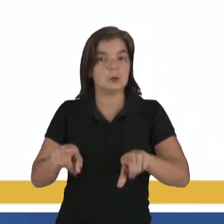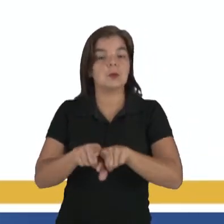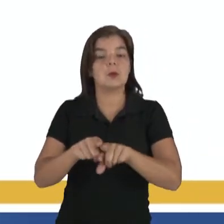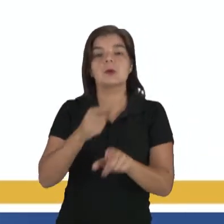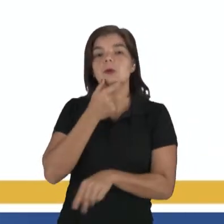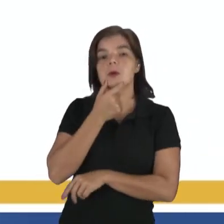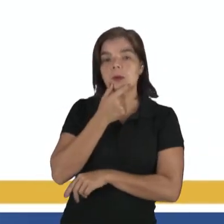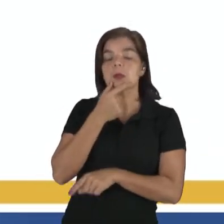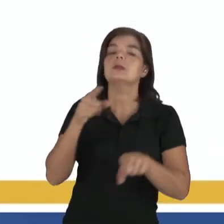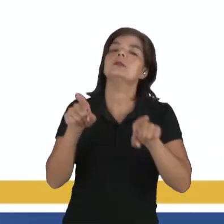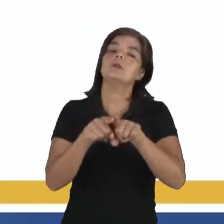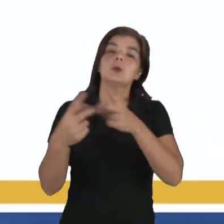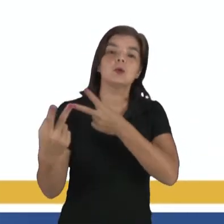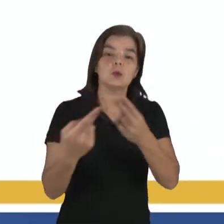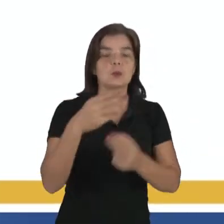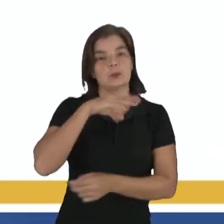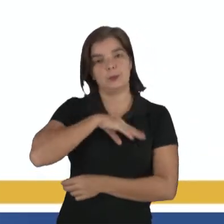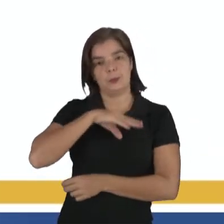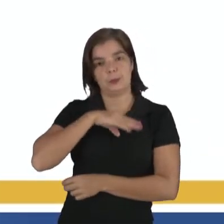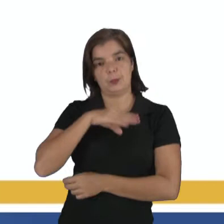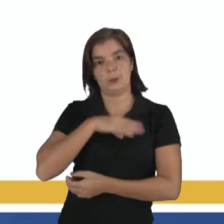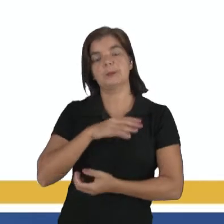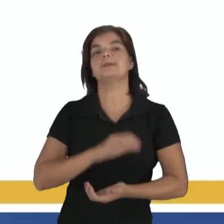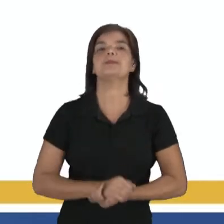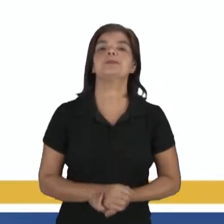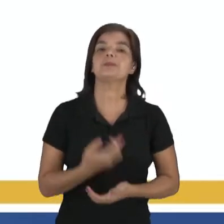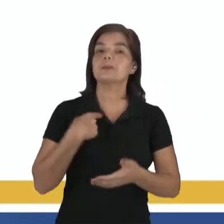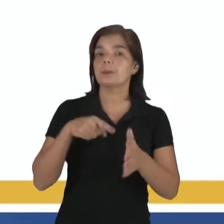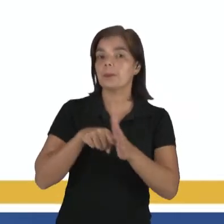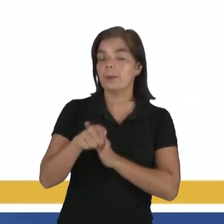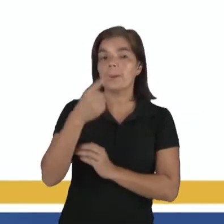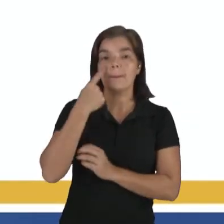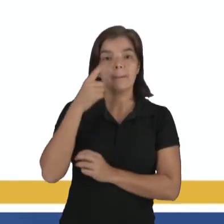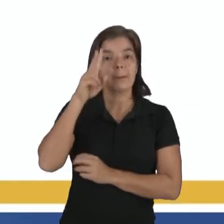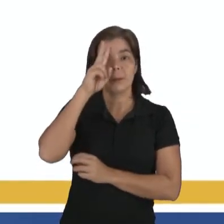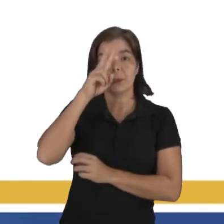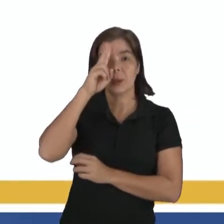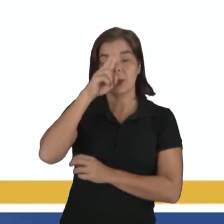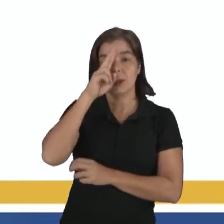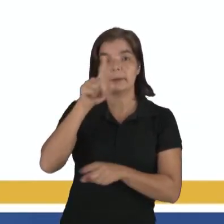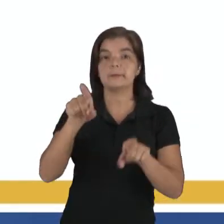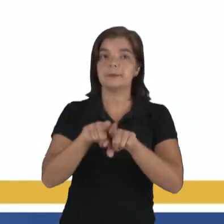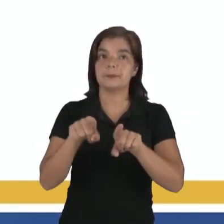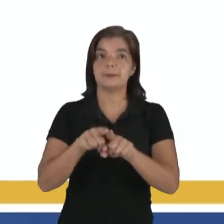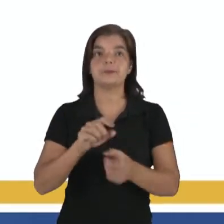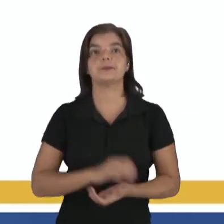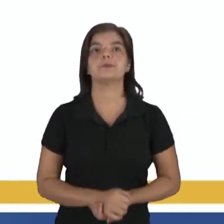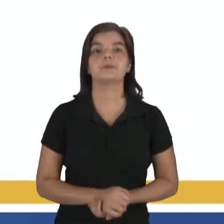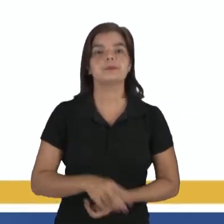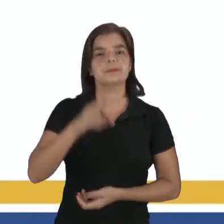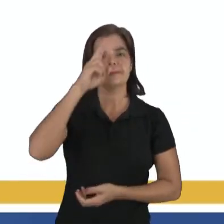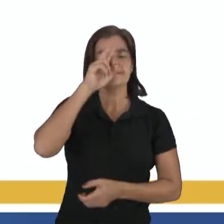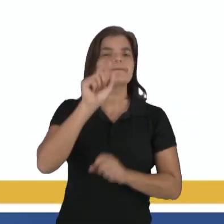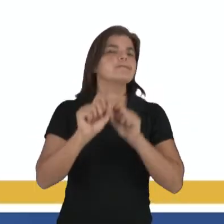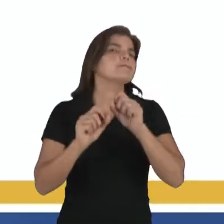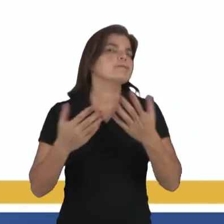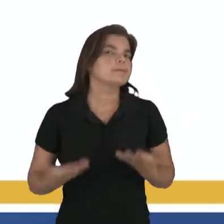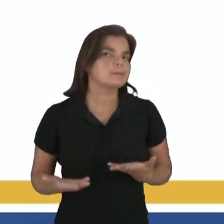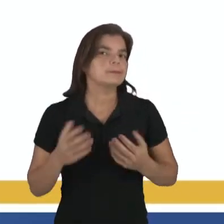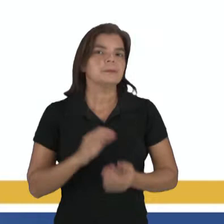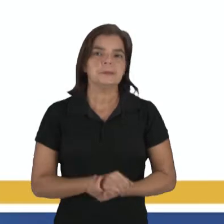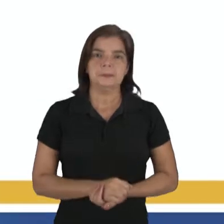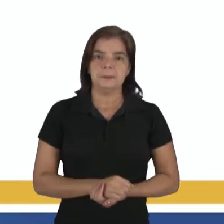be, e conjuga. E aí eu trouxe apenas para vocês relembrarem essas conjugações. Lembrando, pessoal,